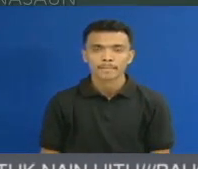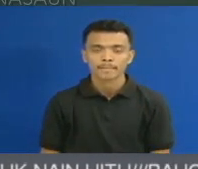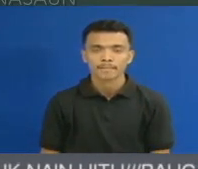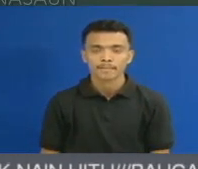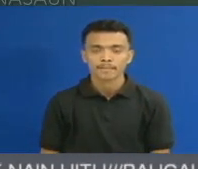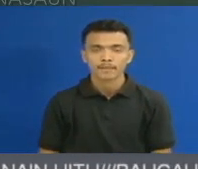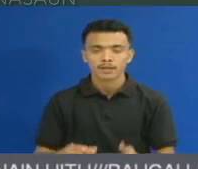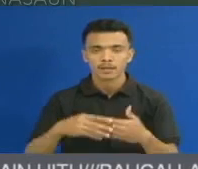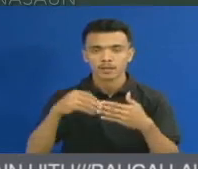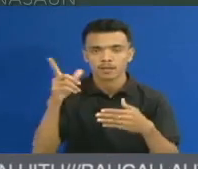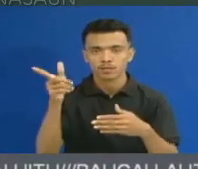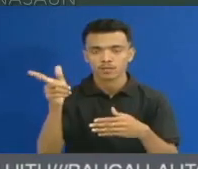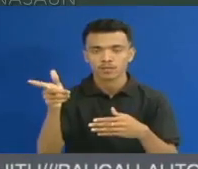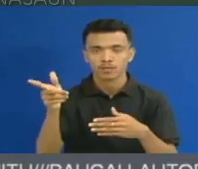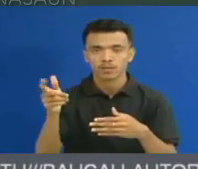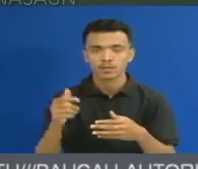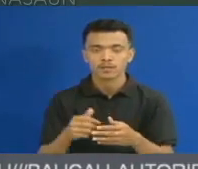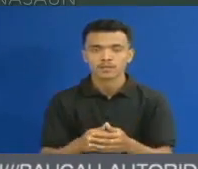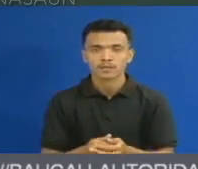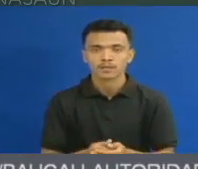Minimal 20.